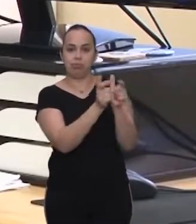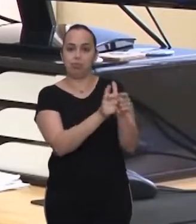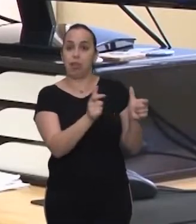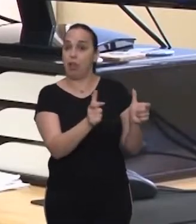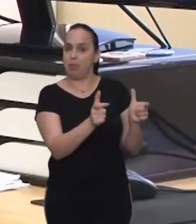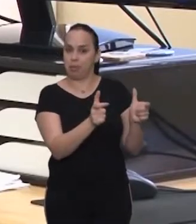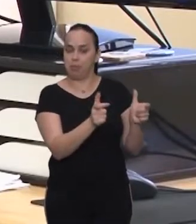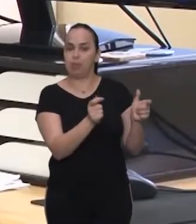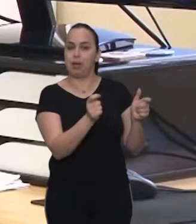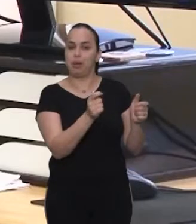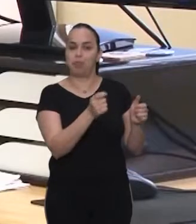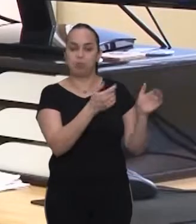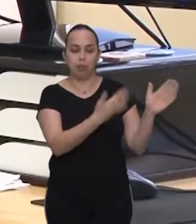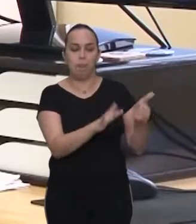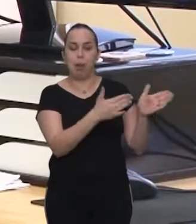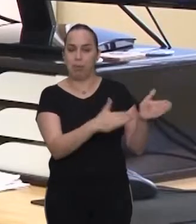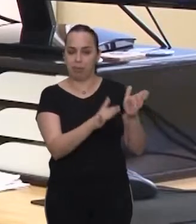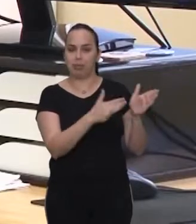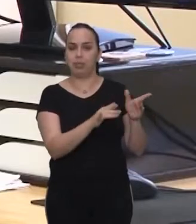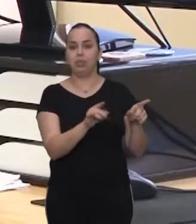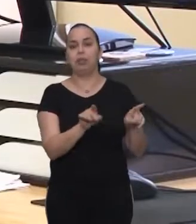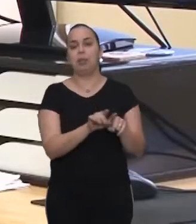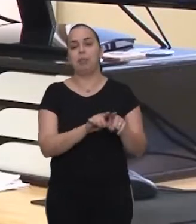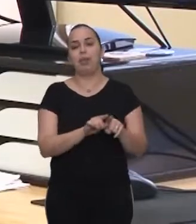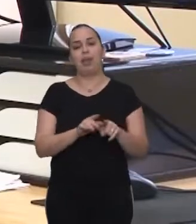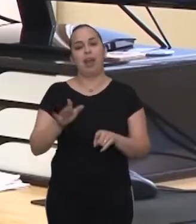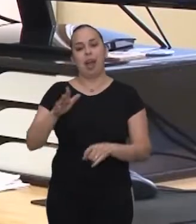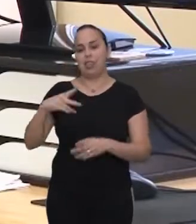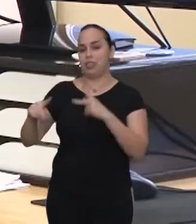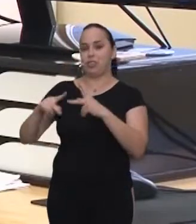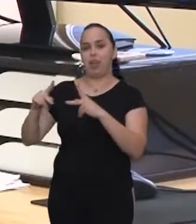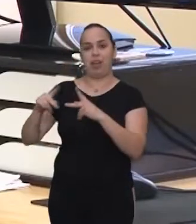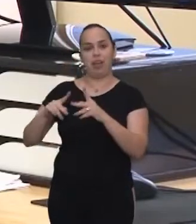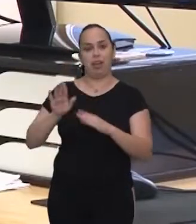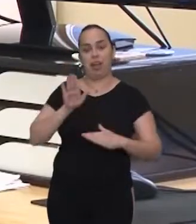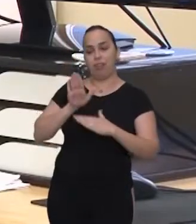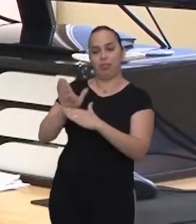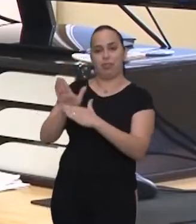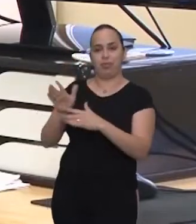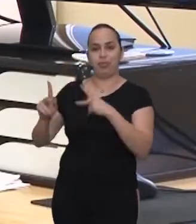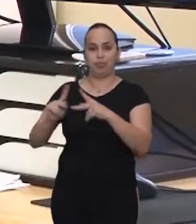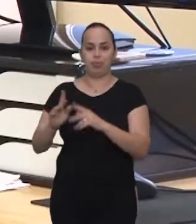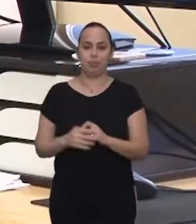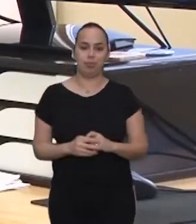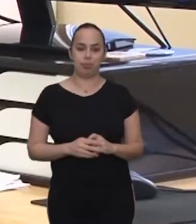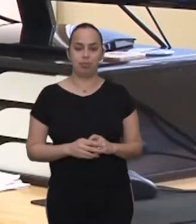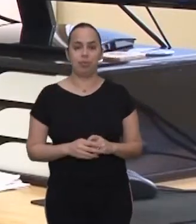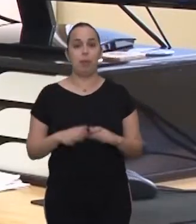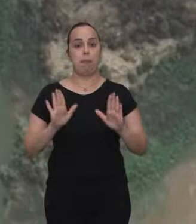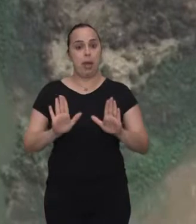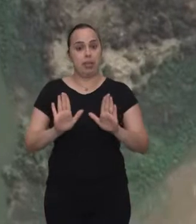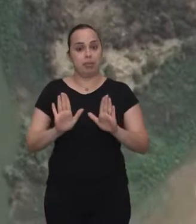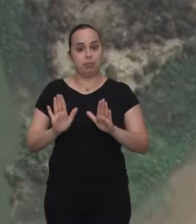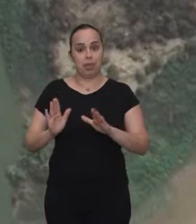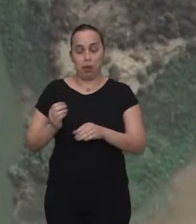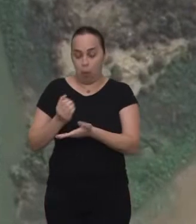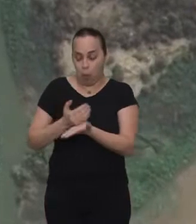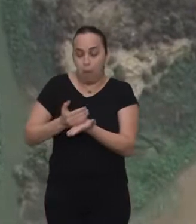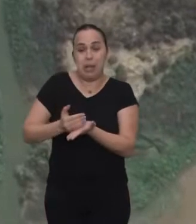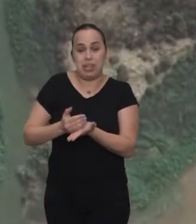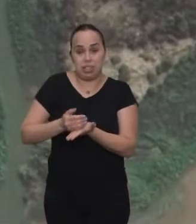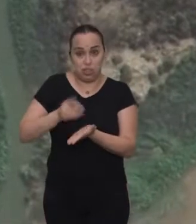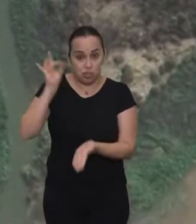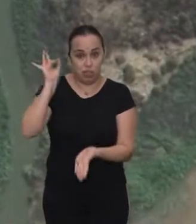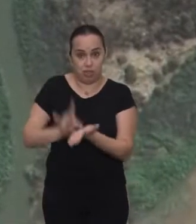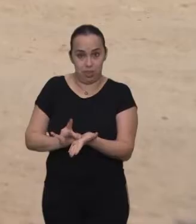incentivados a aumentar a sua produção e aí ganha a cidade toda com a maior oferta de emprego e hum mas para